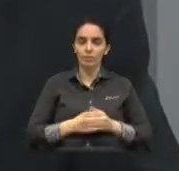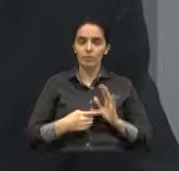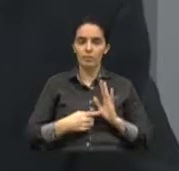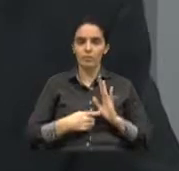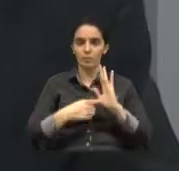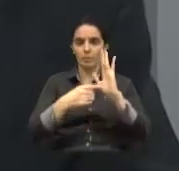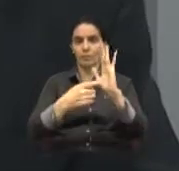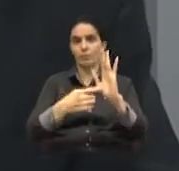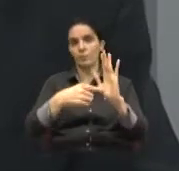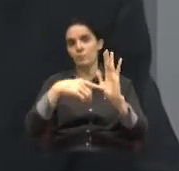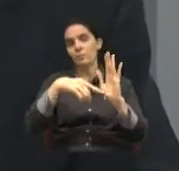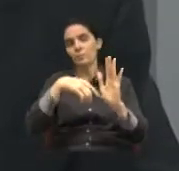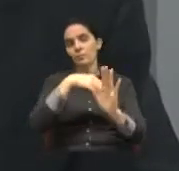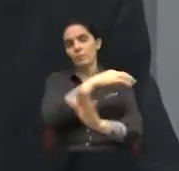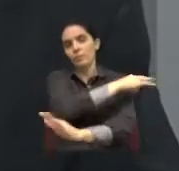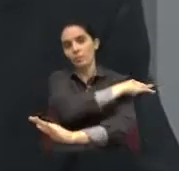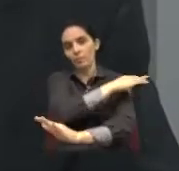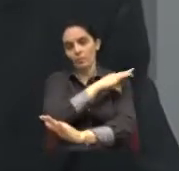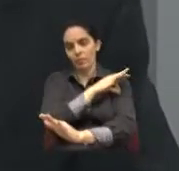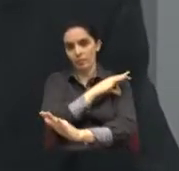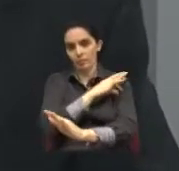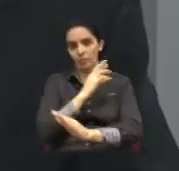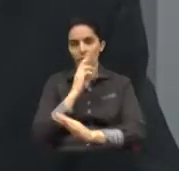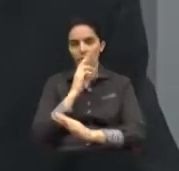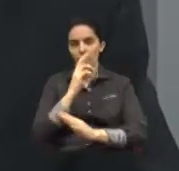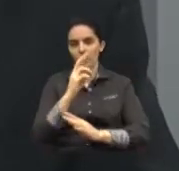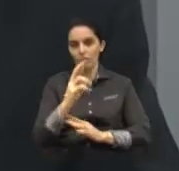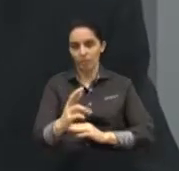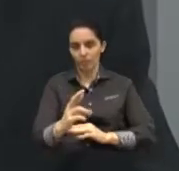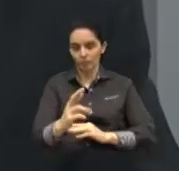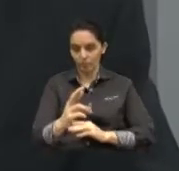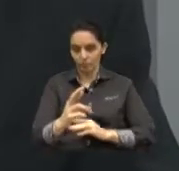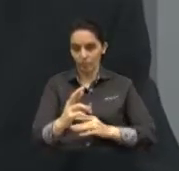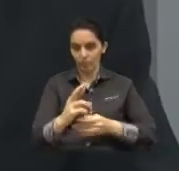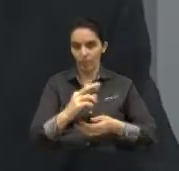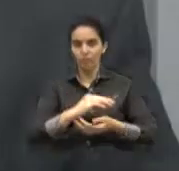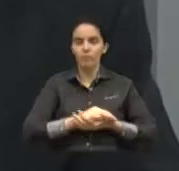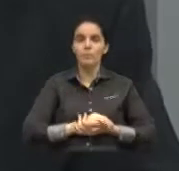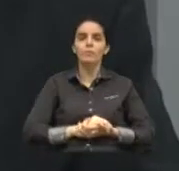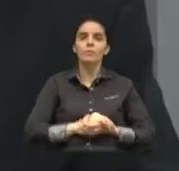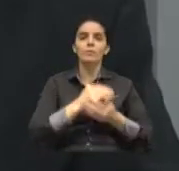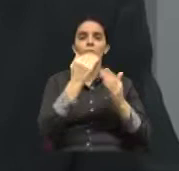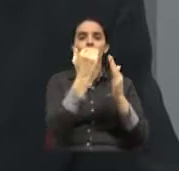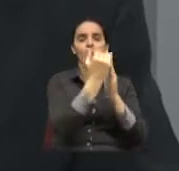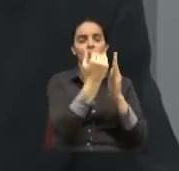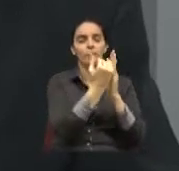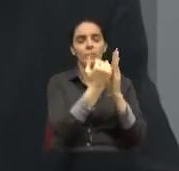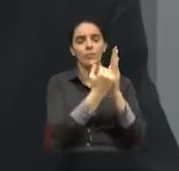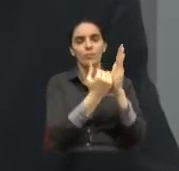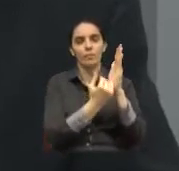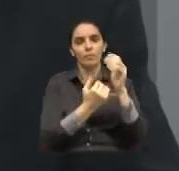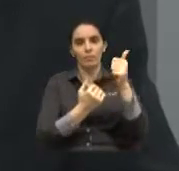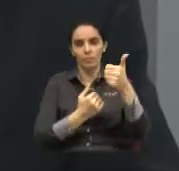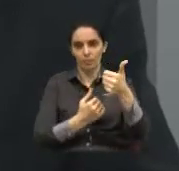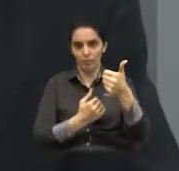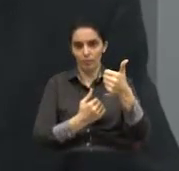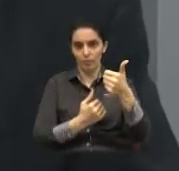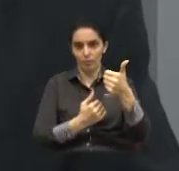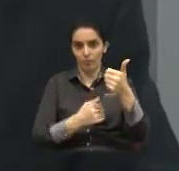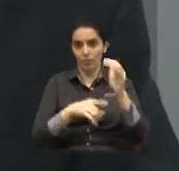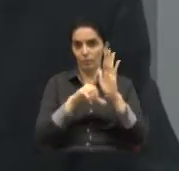que envie a esta Casa de Leis, em especial a esse vereador, as informações a saber. 1. A